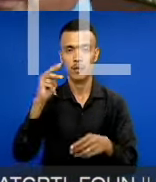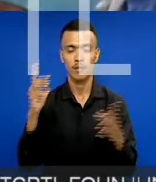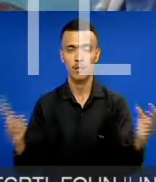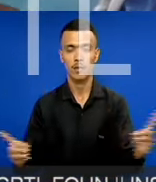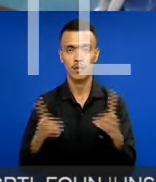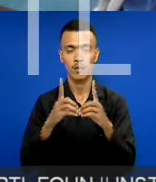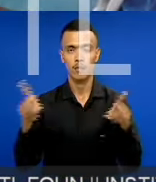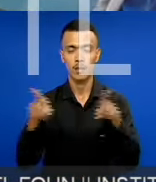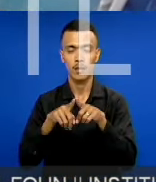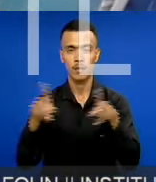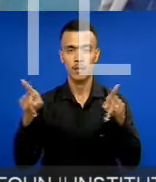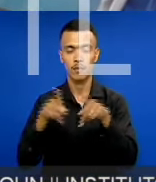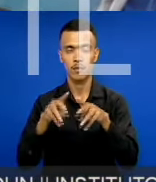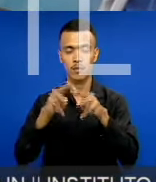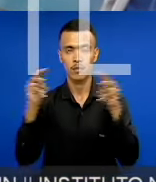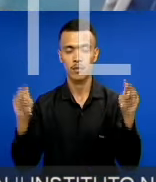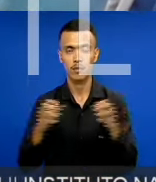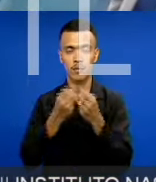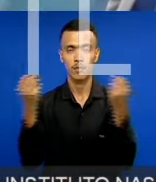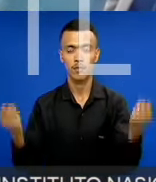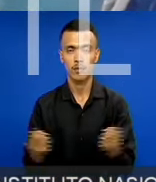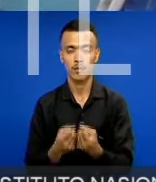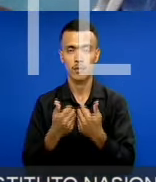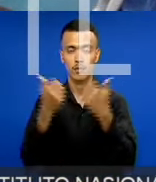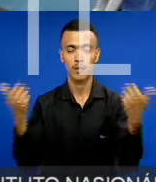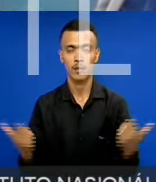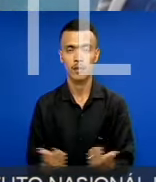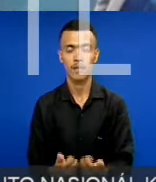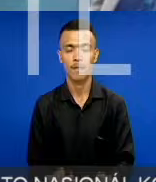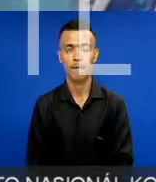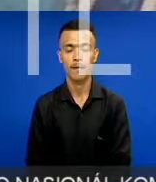urbana. Posto to suku no aldea. Husi Lauteng, Julius Seizas, RTTeli.